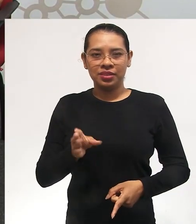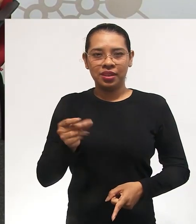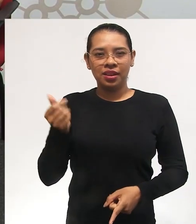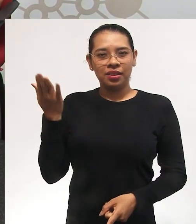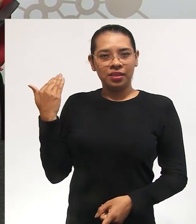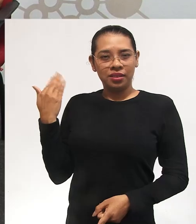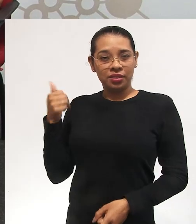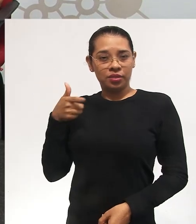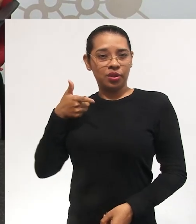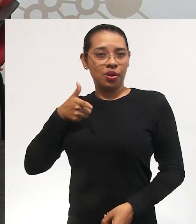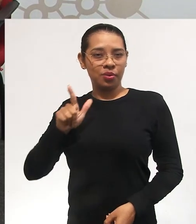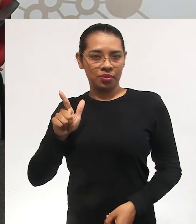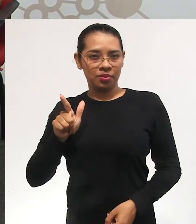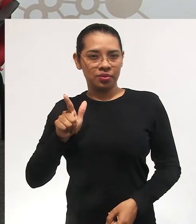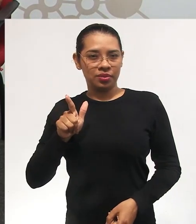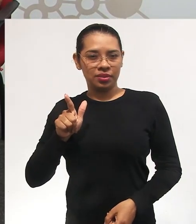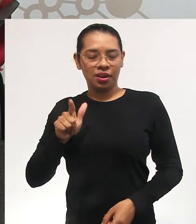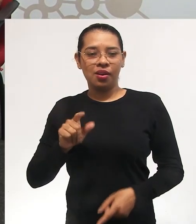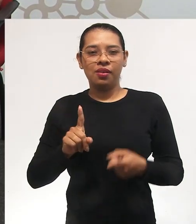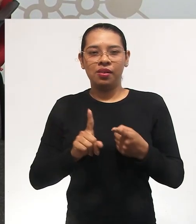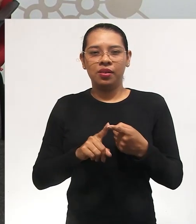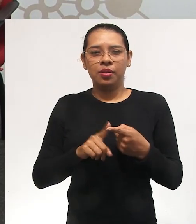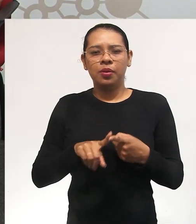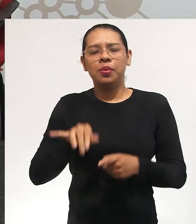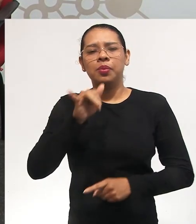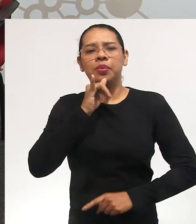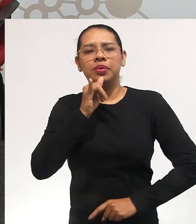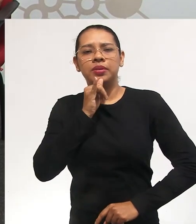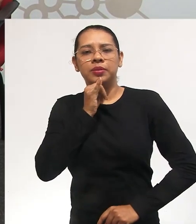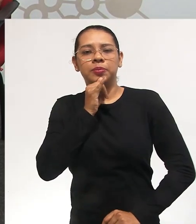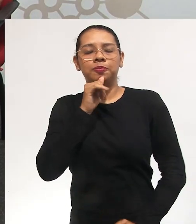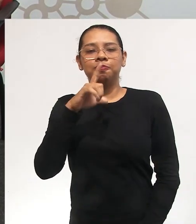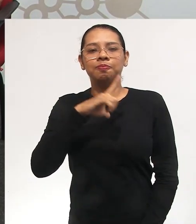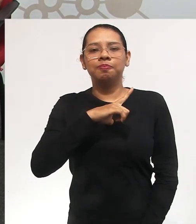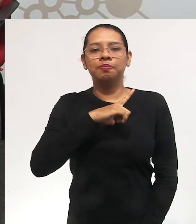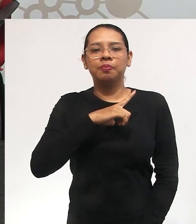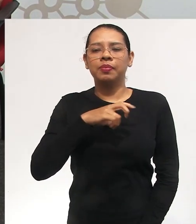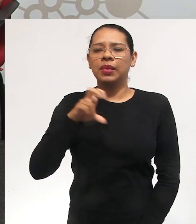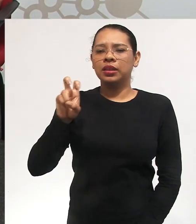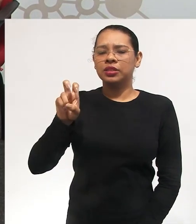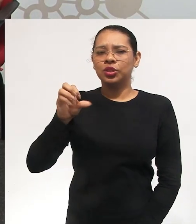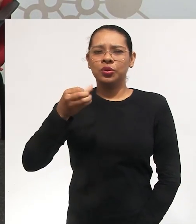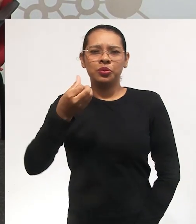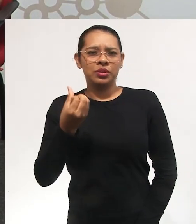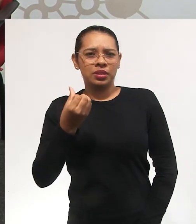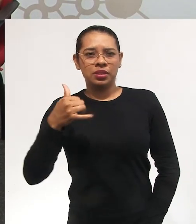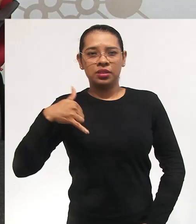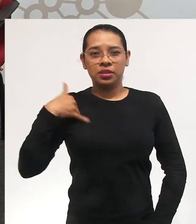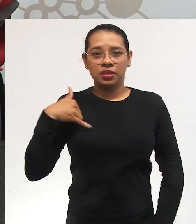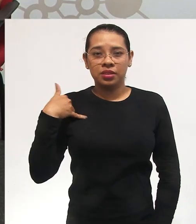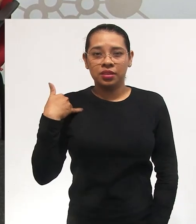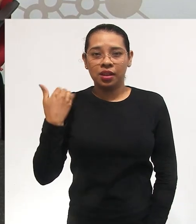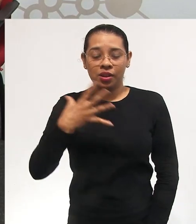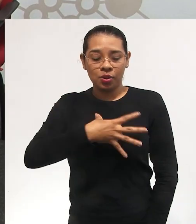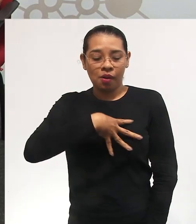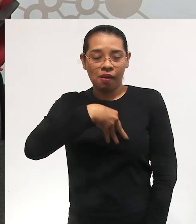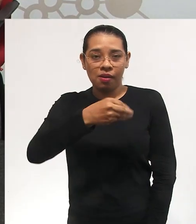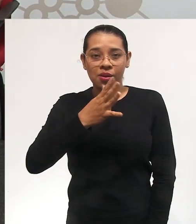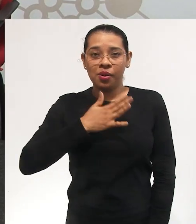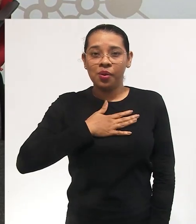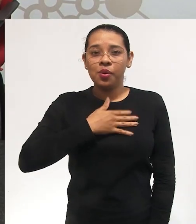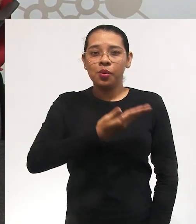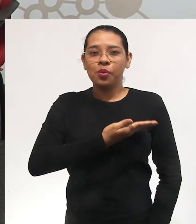uma filha de uma amiga minha, né? Ela ganhou um celular ainda, acho que tinha 5, 6 anos, ou 5 anos. Aí ela está na primeira série